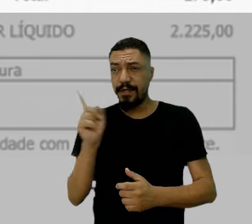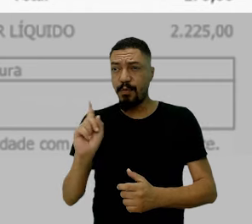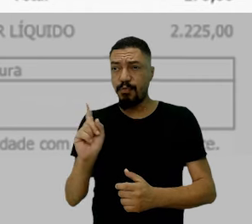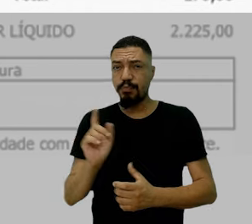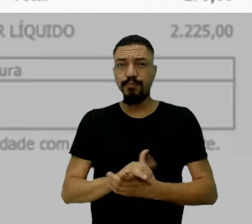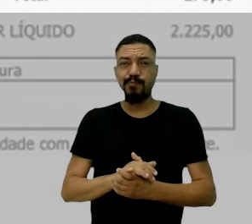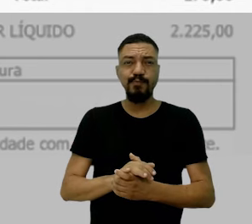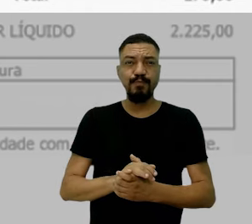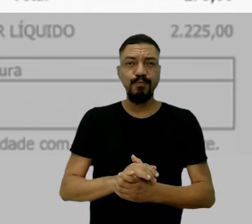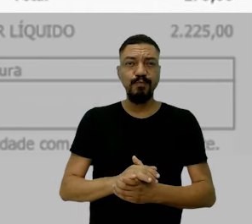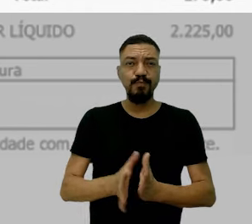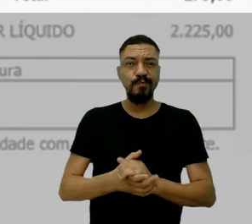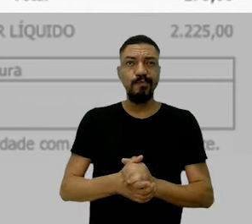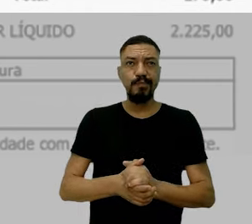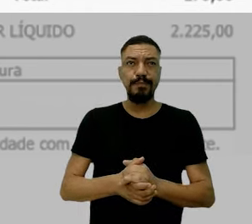rolou aí? Acho que não, né?